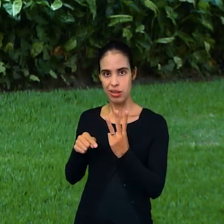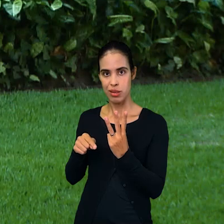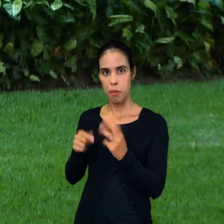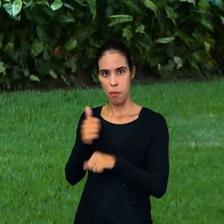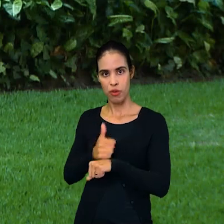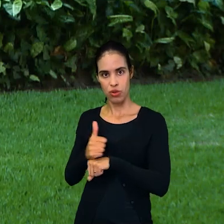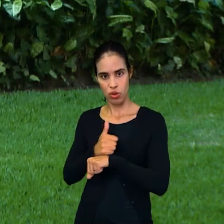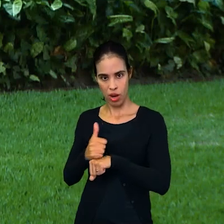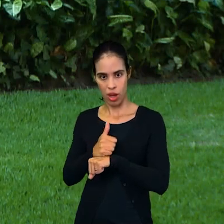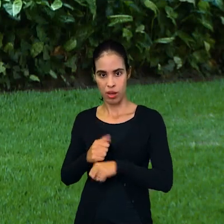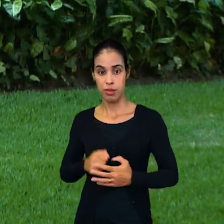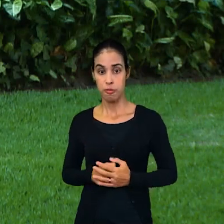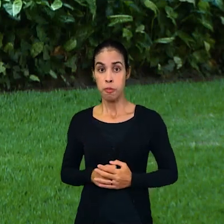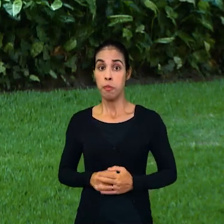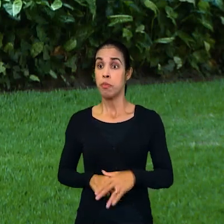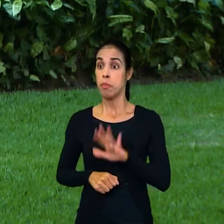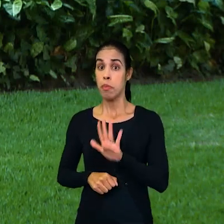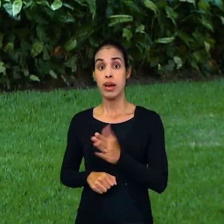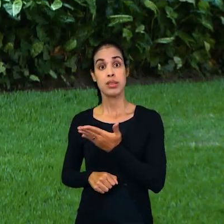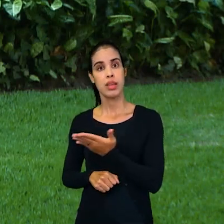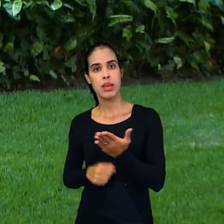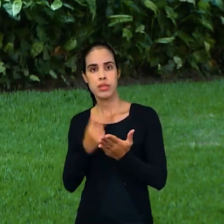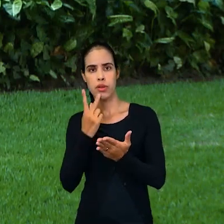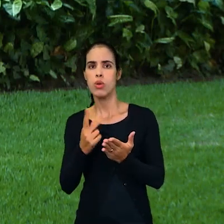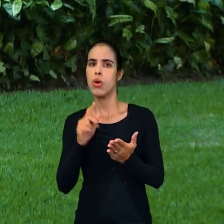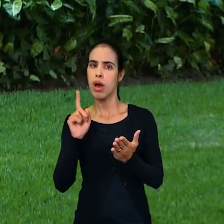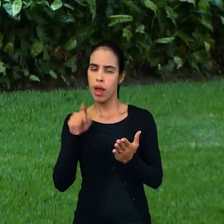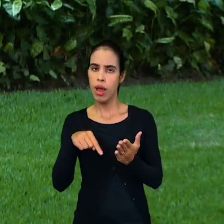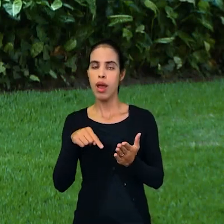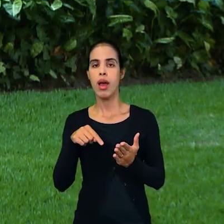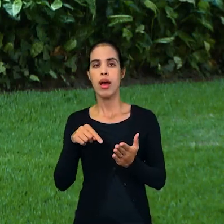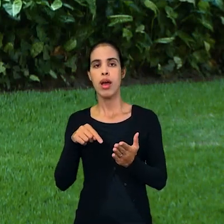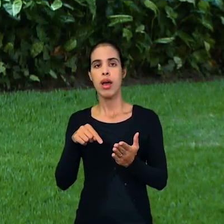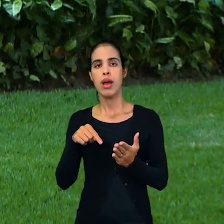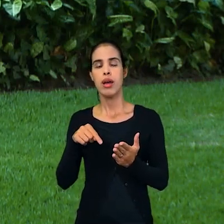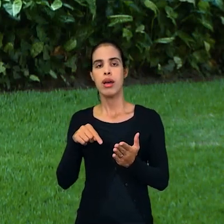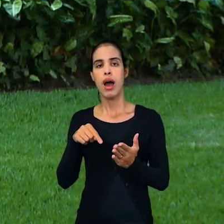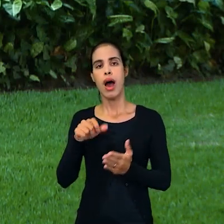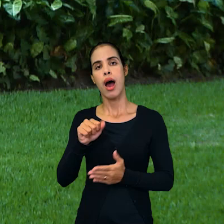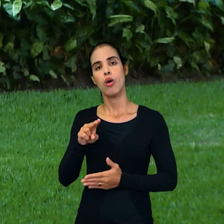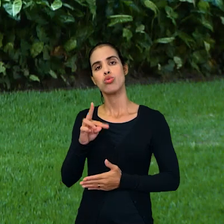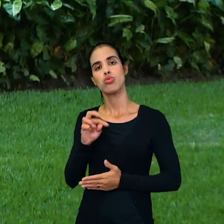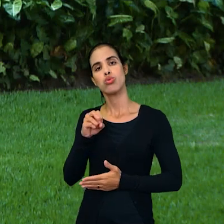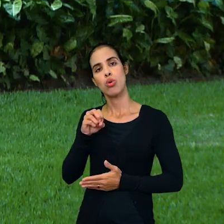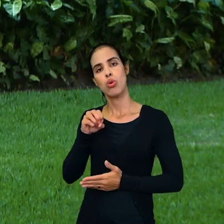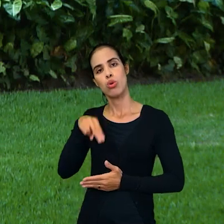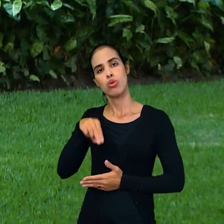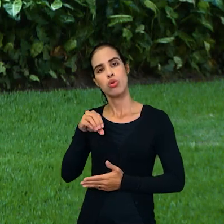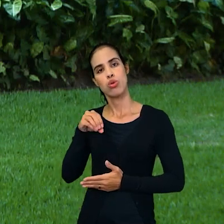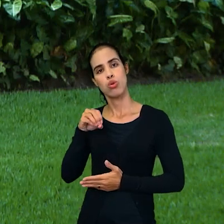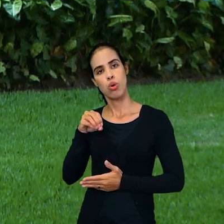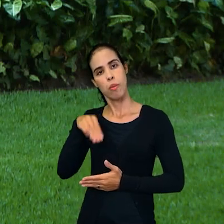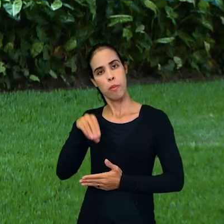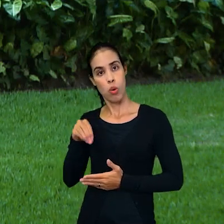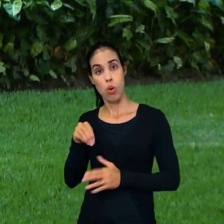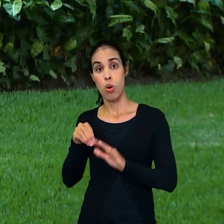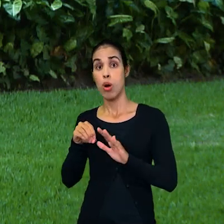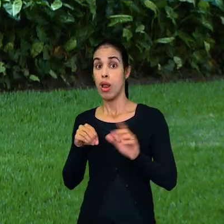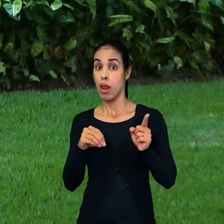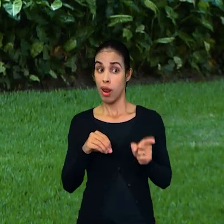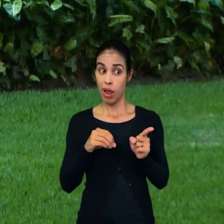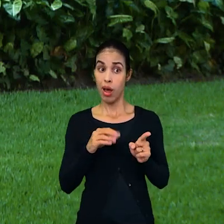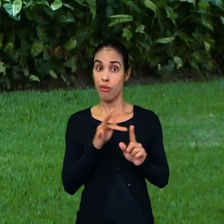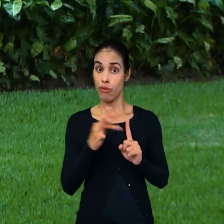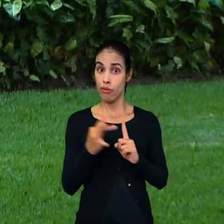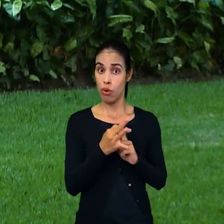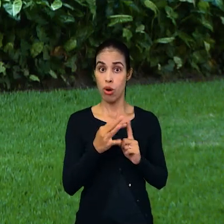3 policiais como diaristas. Ele sustentou que se tratava de prestação autônoma de serviços. Em primeiro grau, o